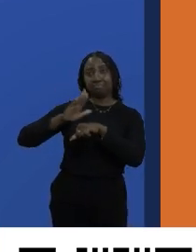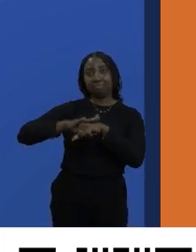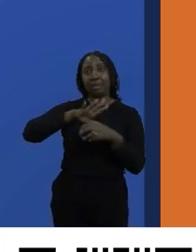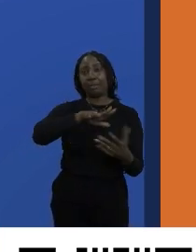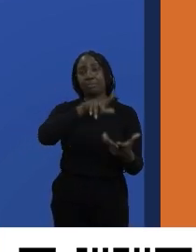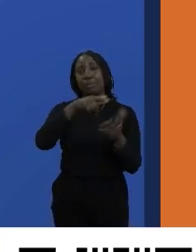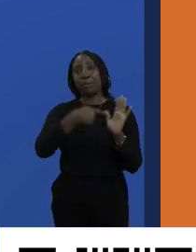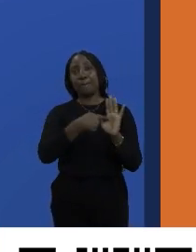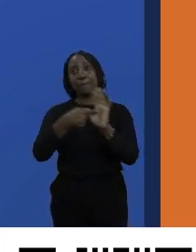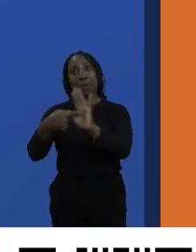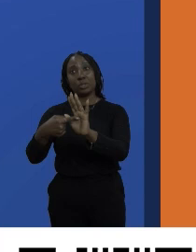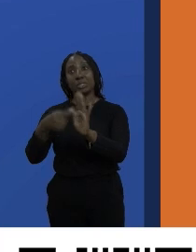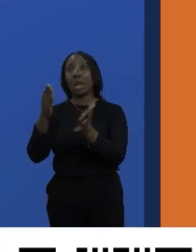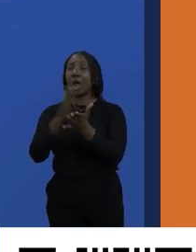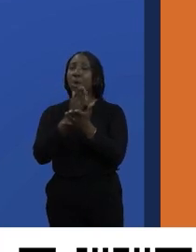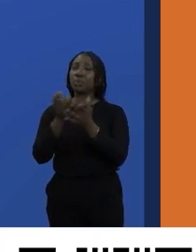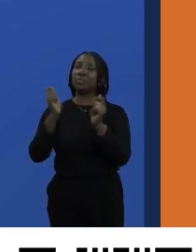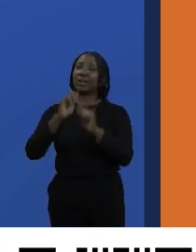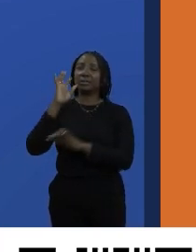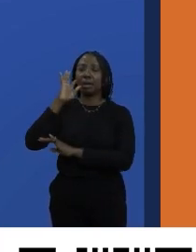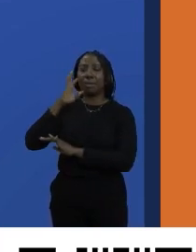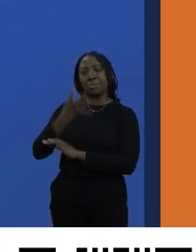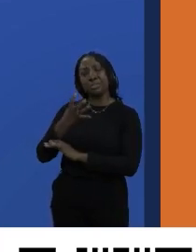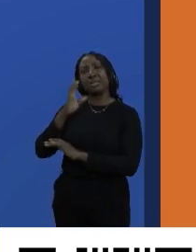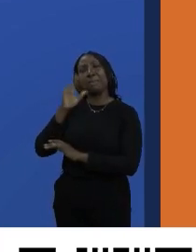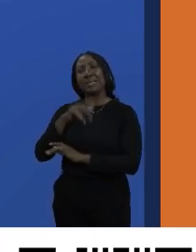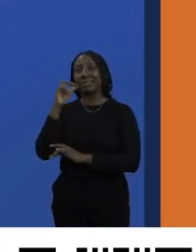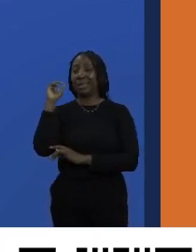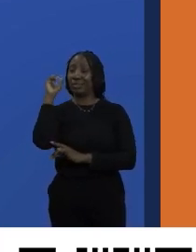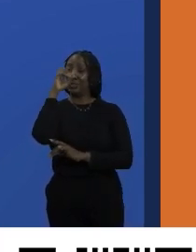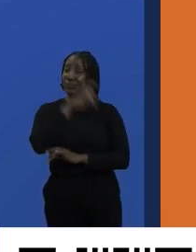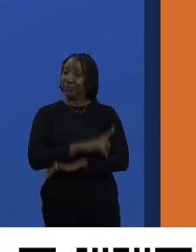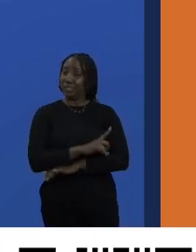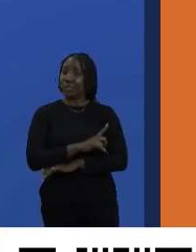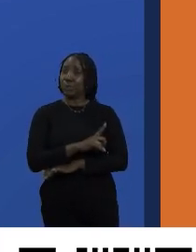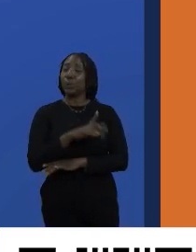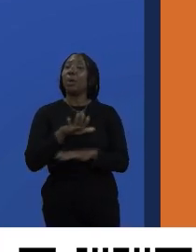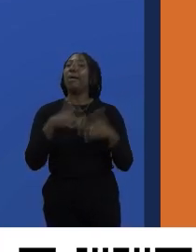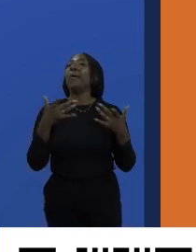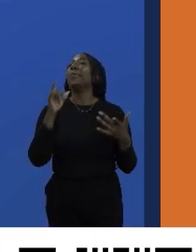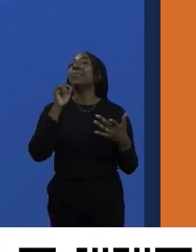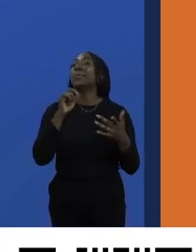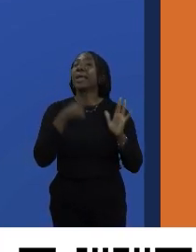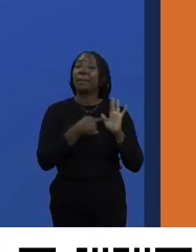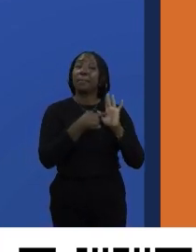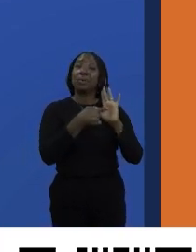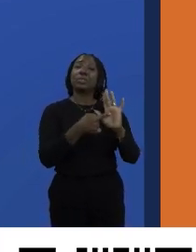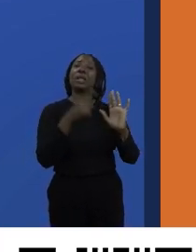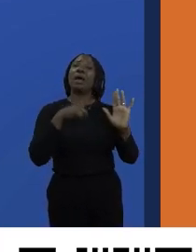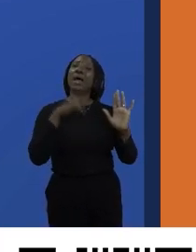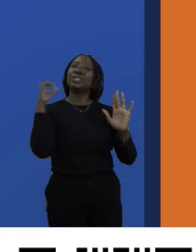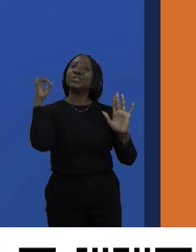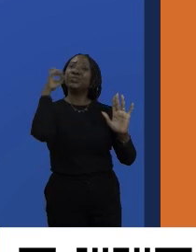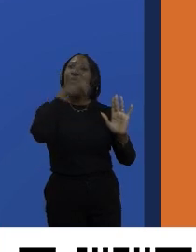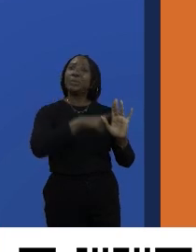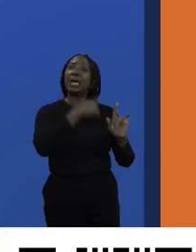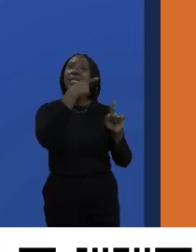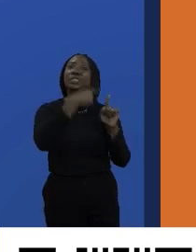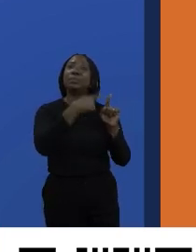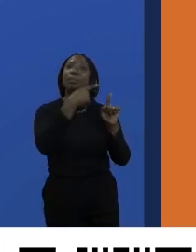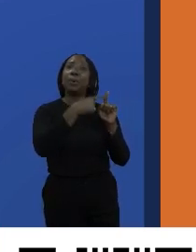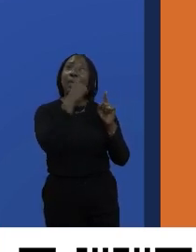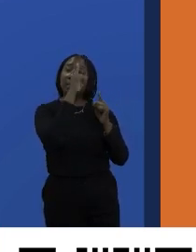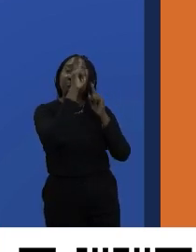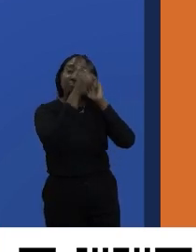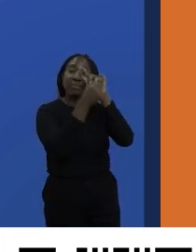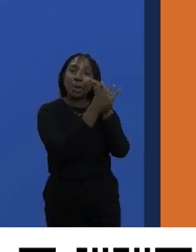coisa, uns dizem, realizável, né? Mas é muito difícil. A ênfase está onde? Na dificuldade. Por quê? Muitas vezes criam